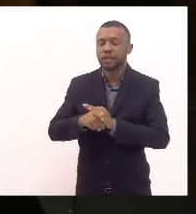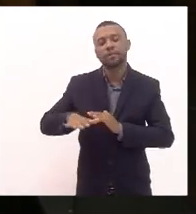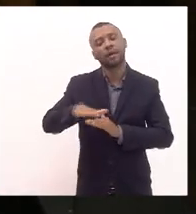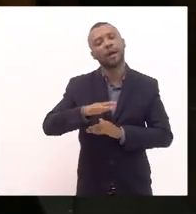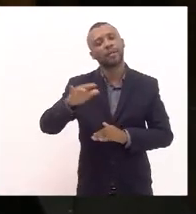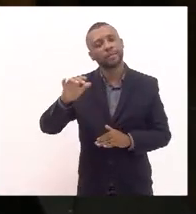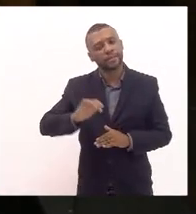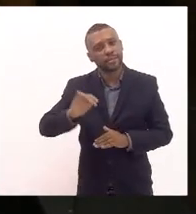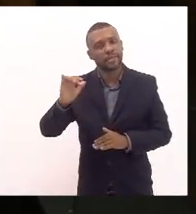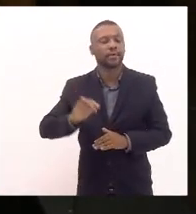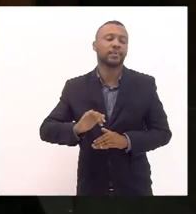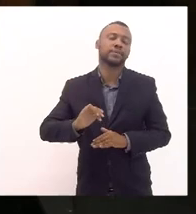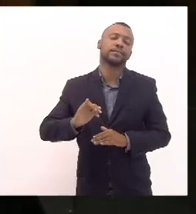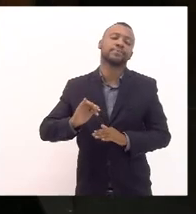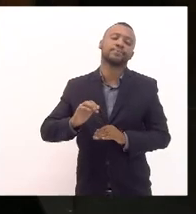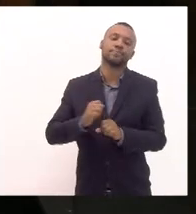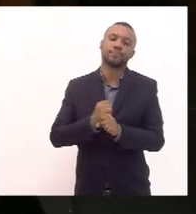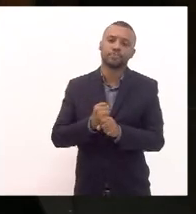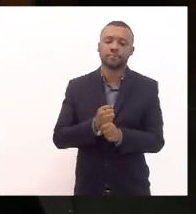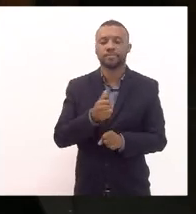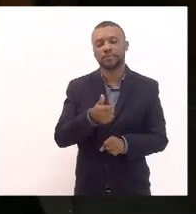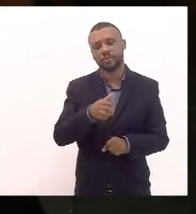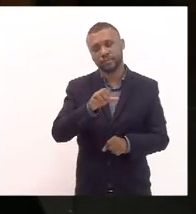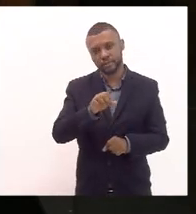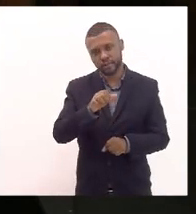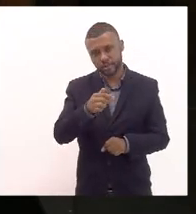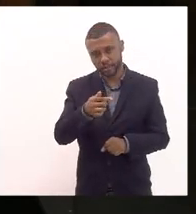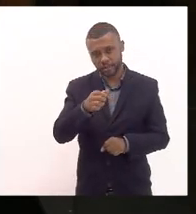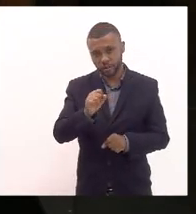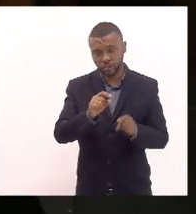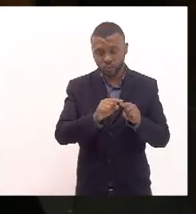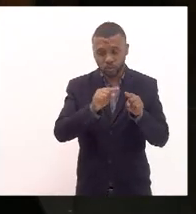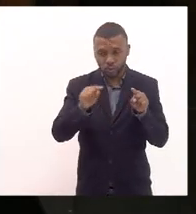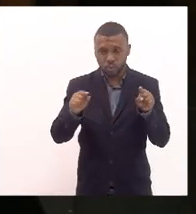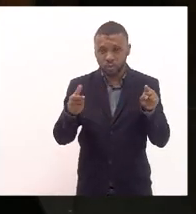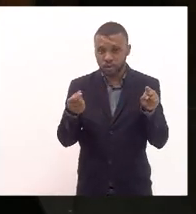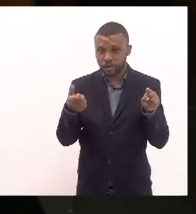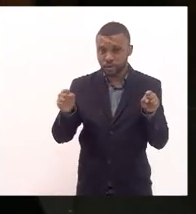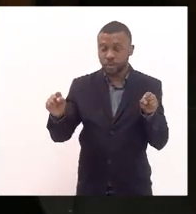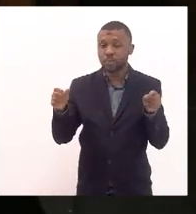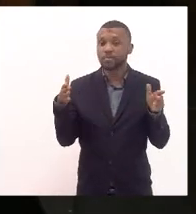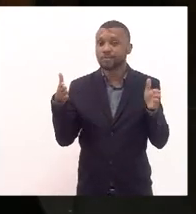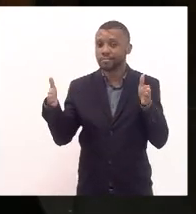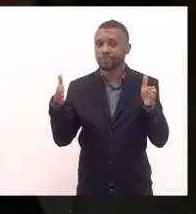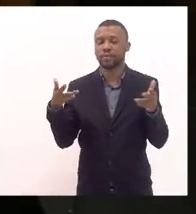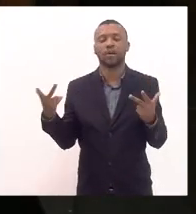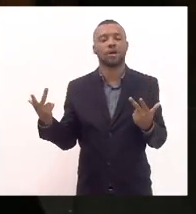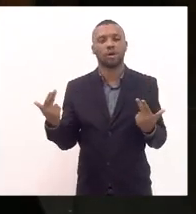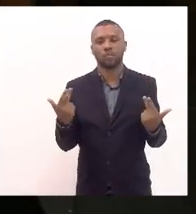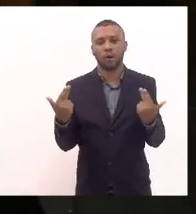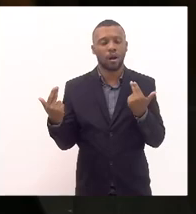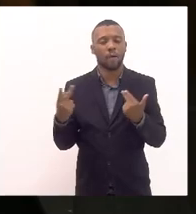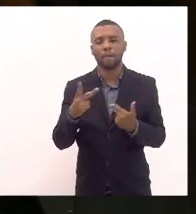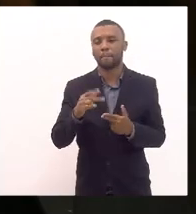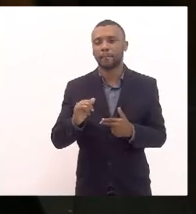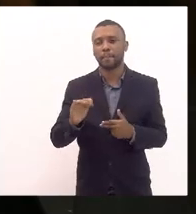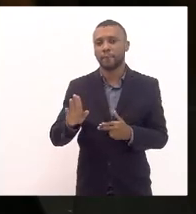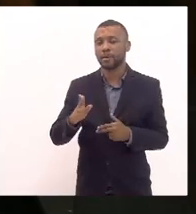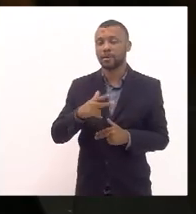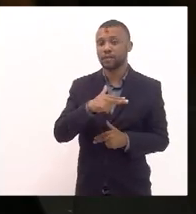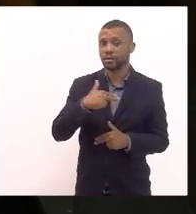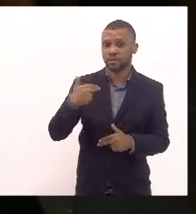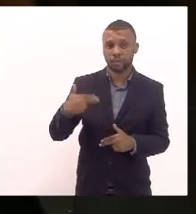ciência há entre 78 e 2018 portanto mais ou menos no mesmo período e o PIB chinês